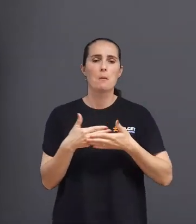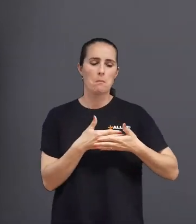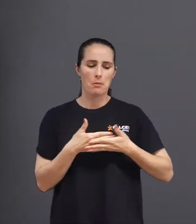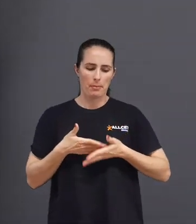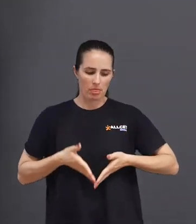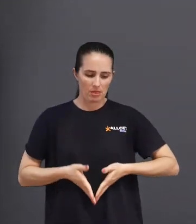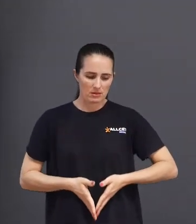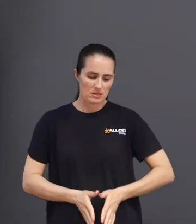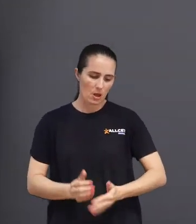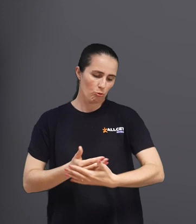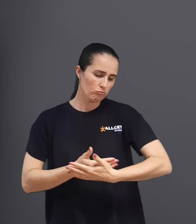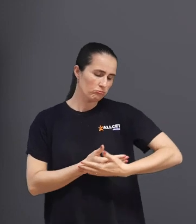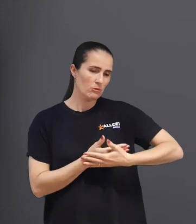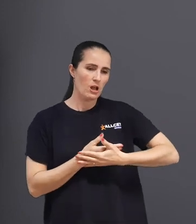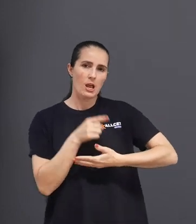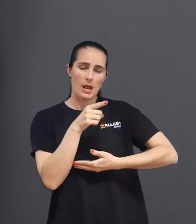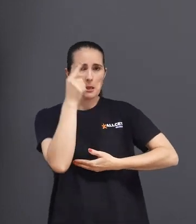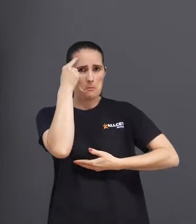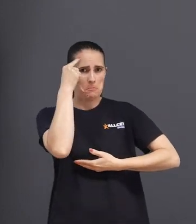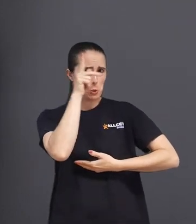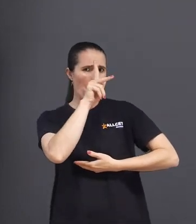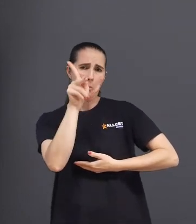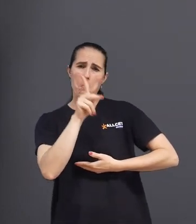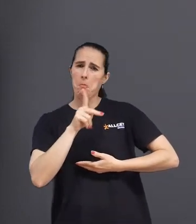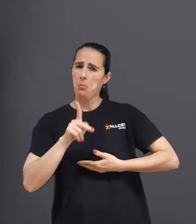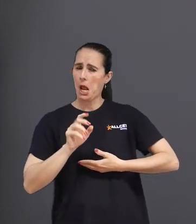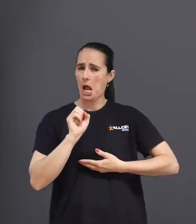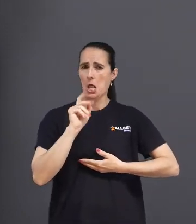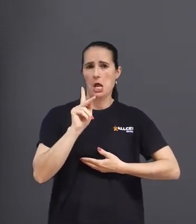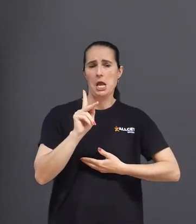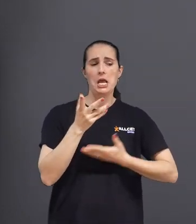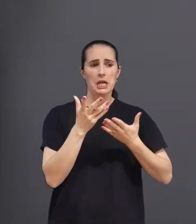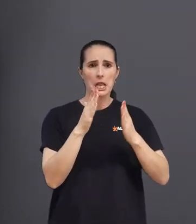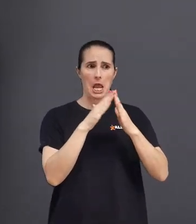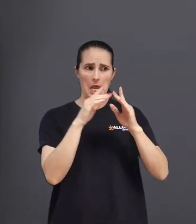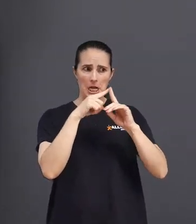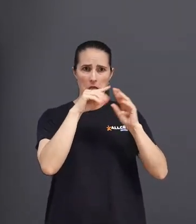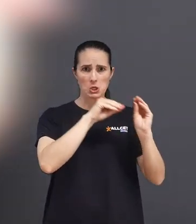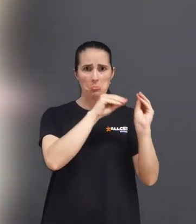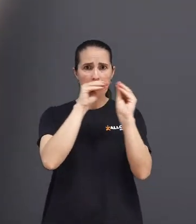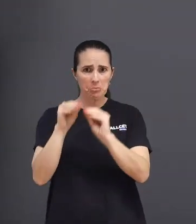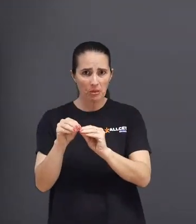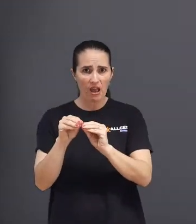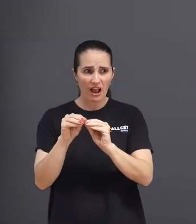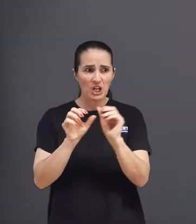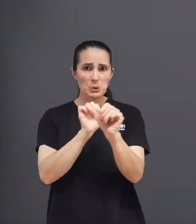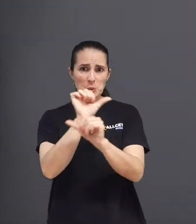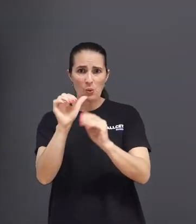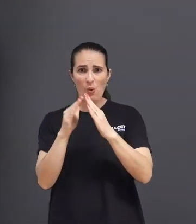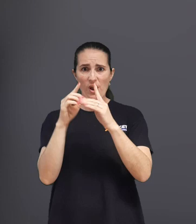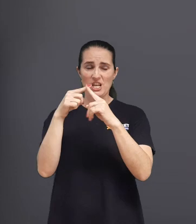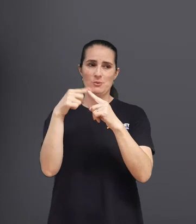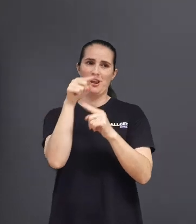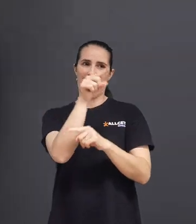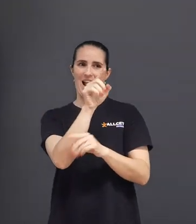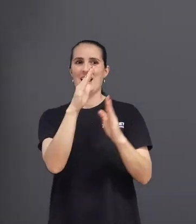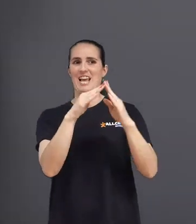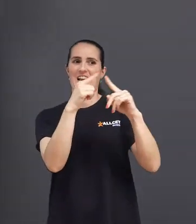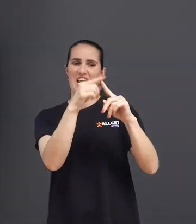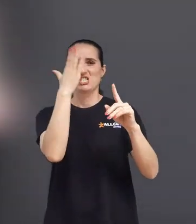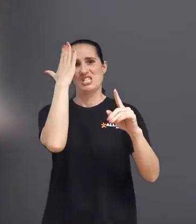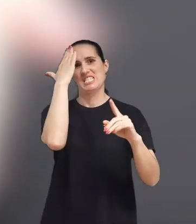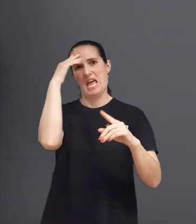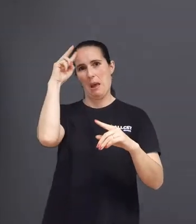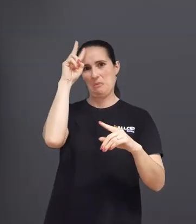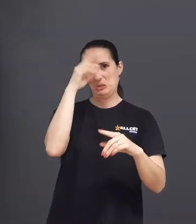de estética tem que prosperar para que ele viva por conta da obra de Deus. Então que ele não vai trabalhar, que ele não